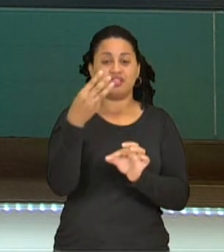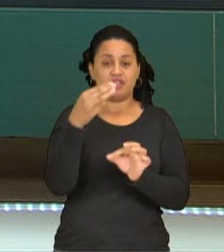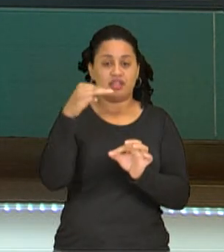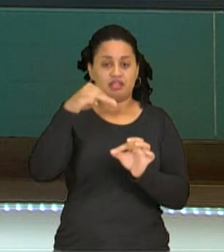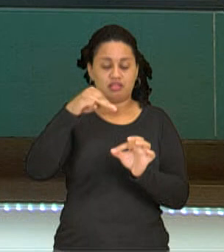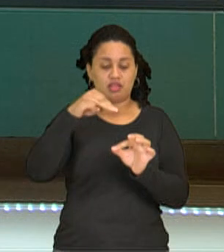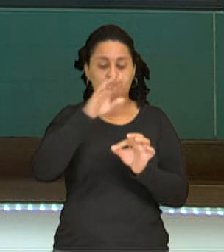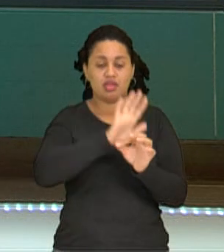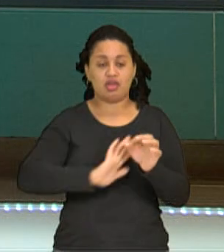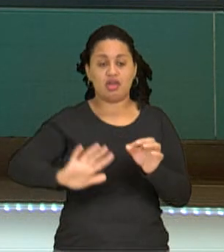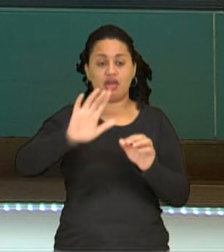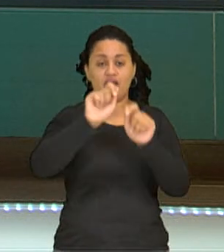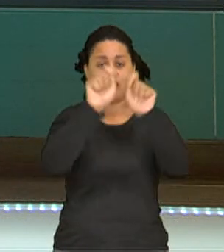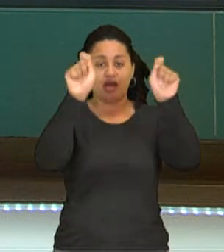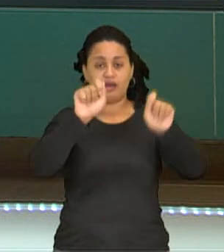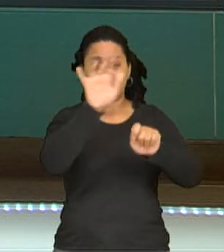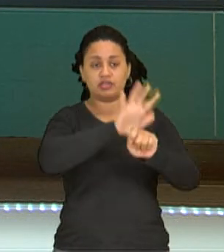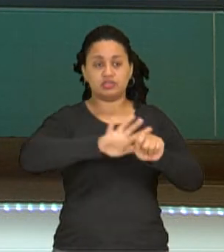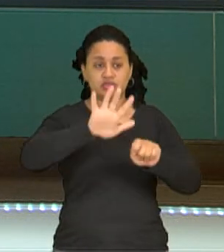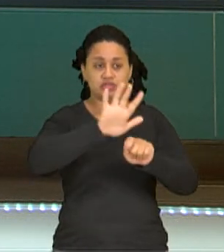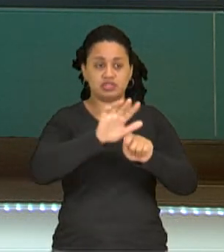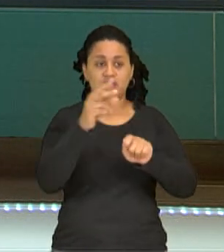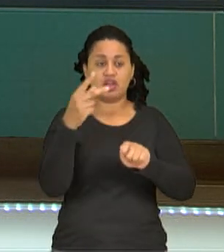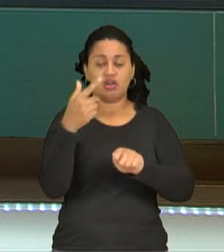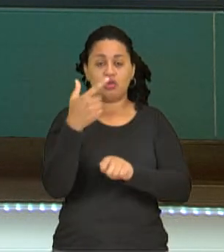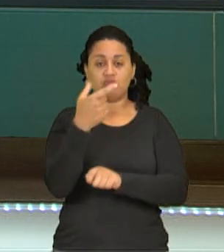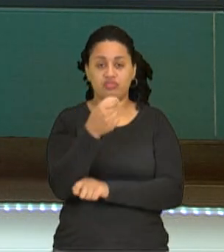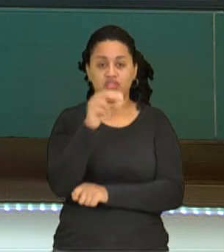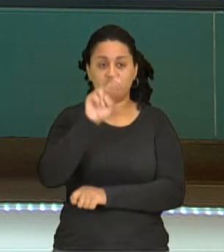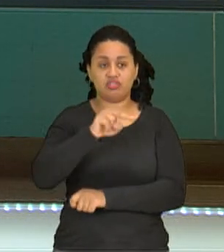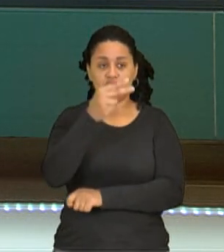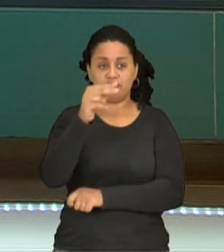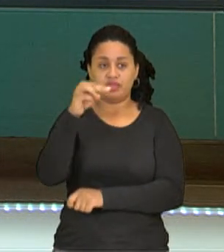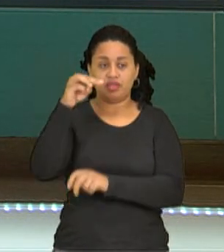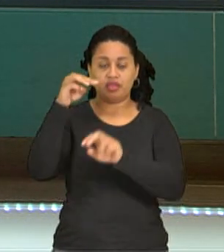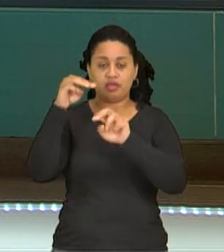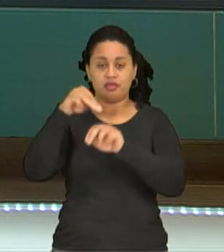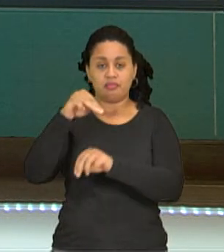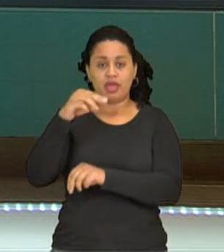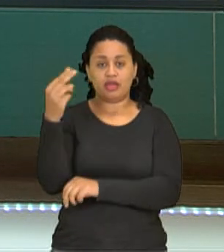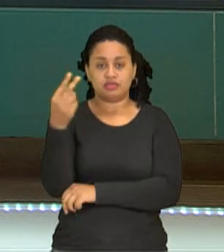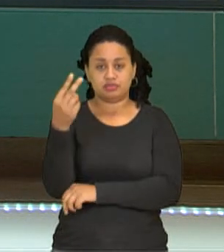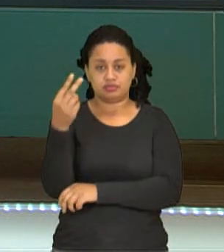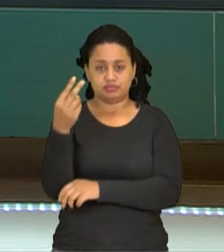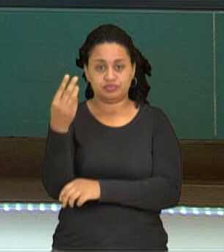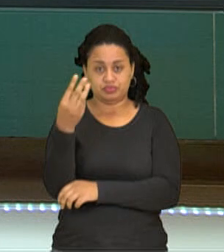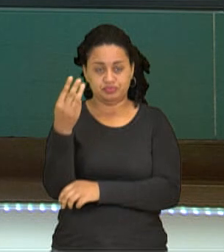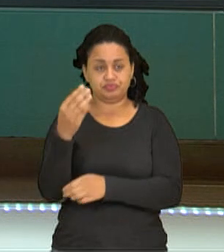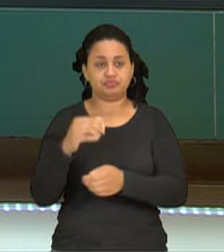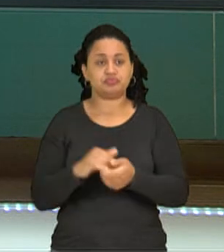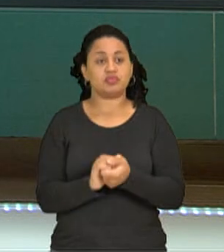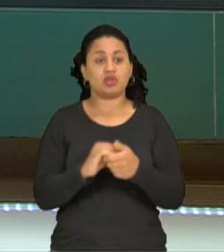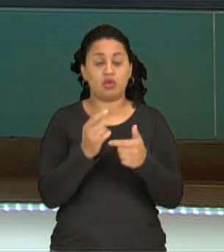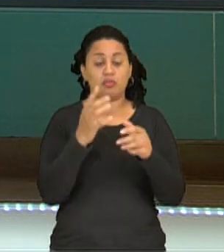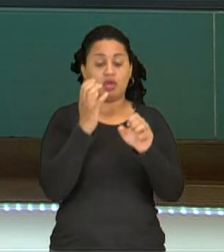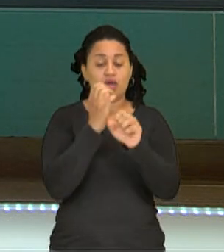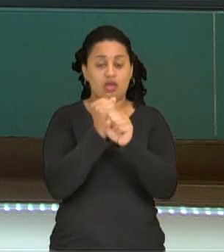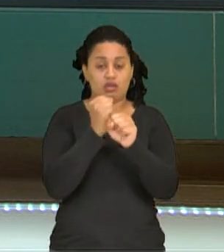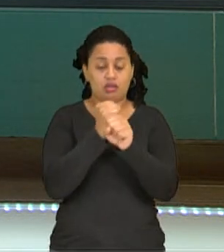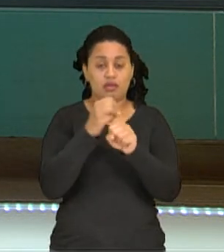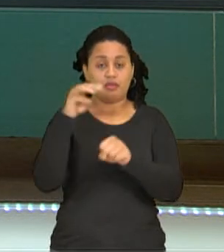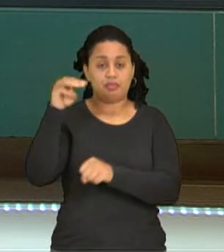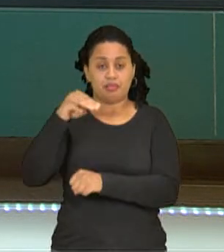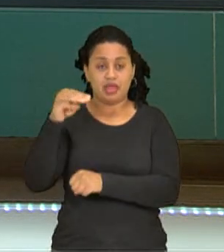área total é igual a 20π metros cúbicos. Calcular em metros o